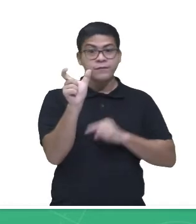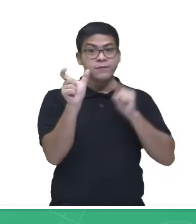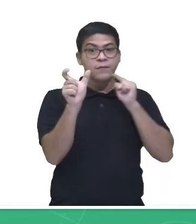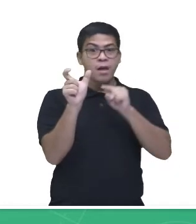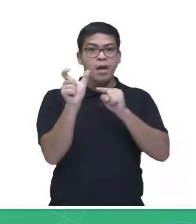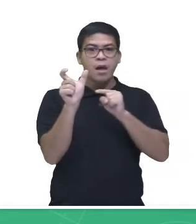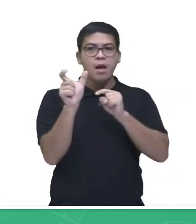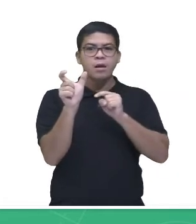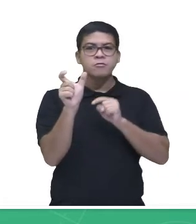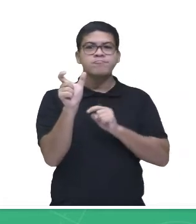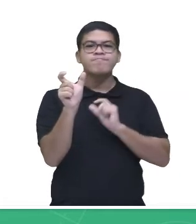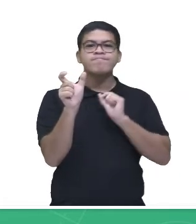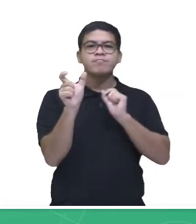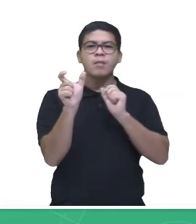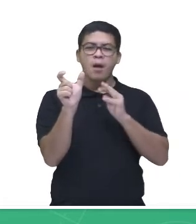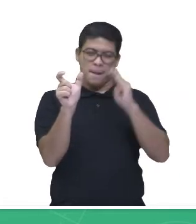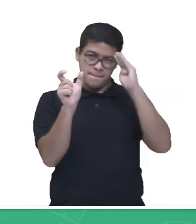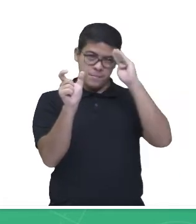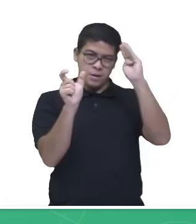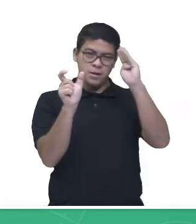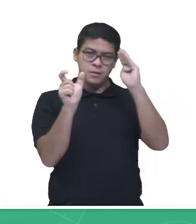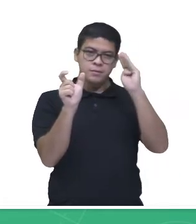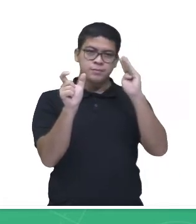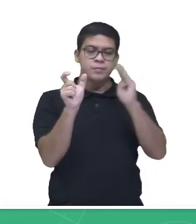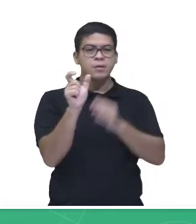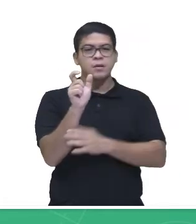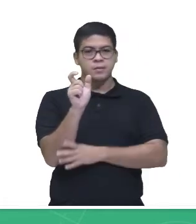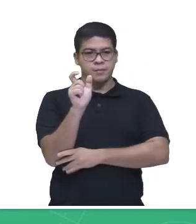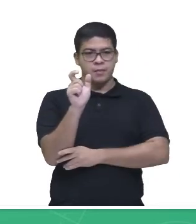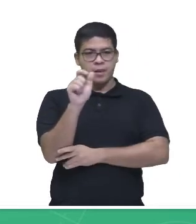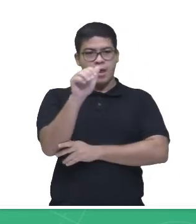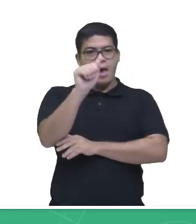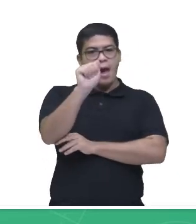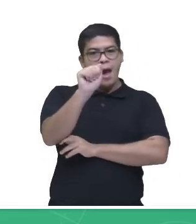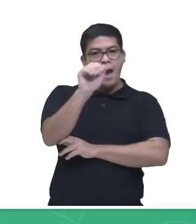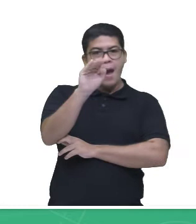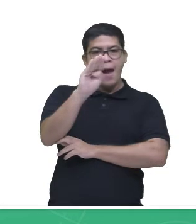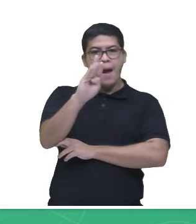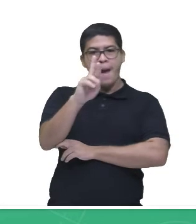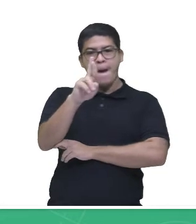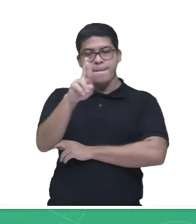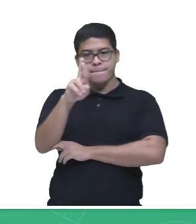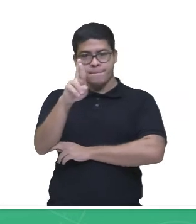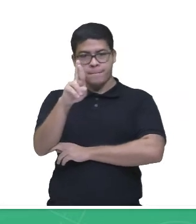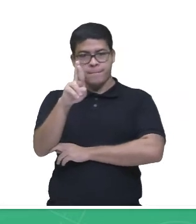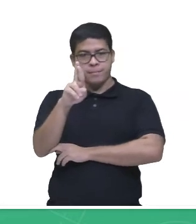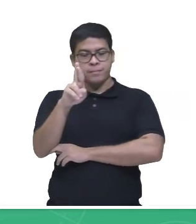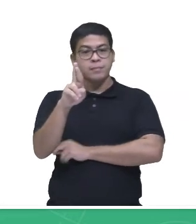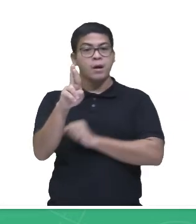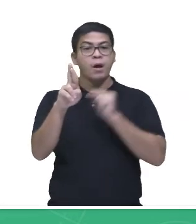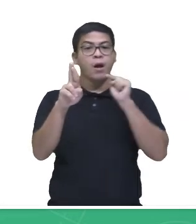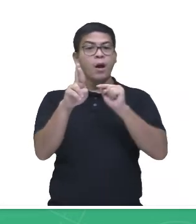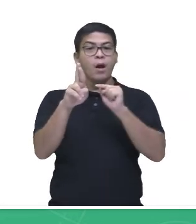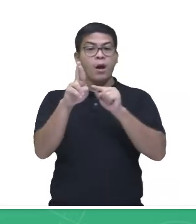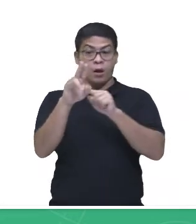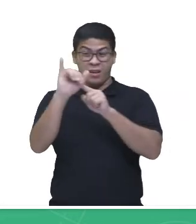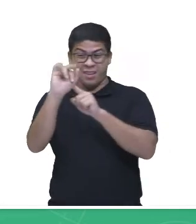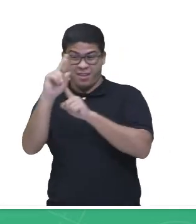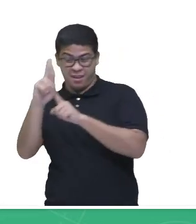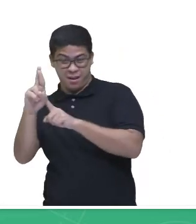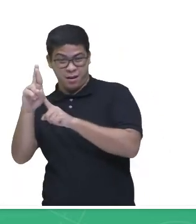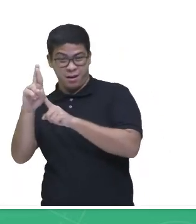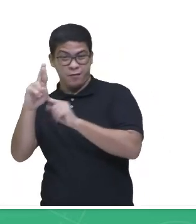Qual é o particípio do verbo abrir? Se ele fosse regular, seria abrido, né? Mas nem no português é.